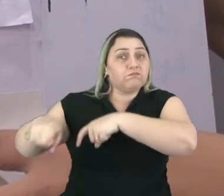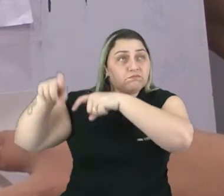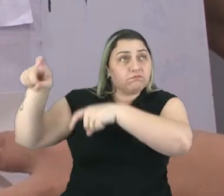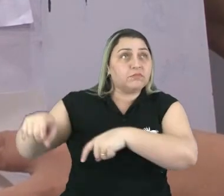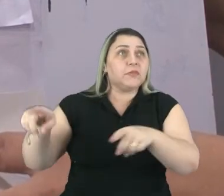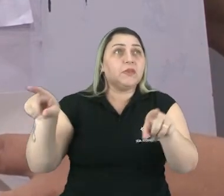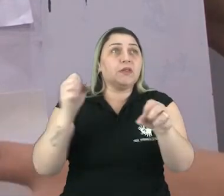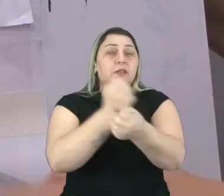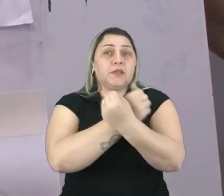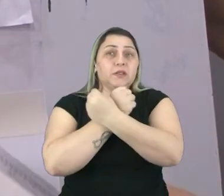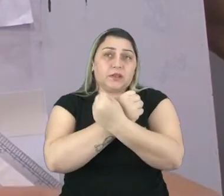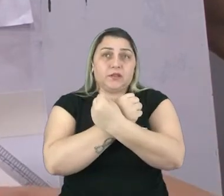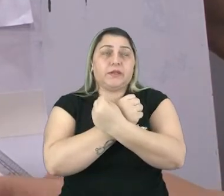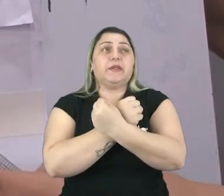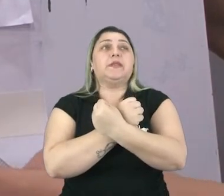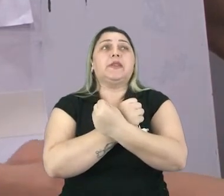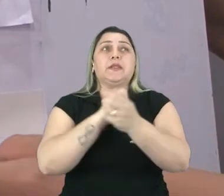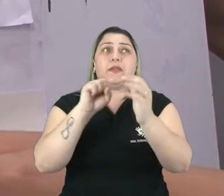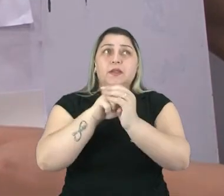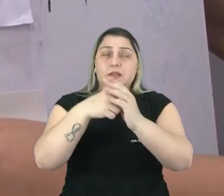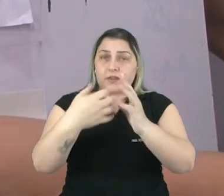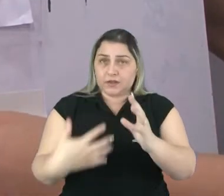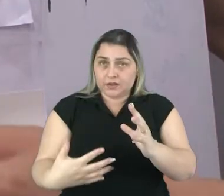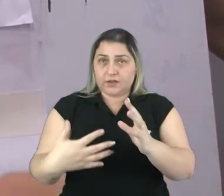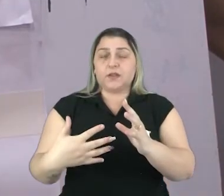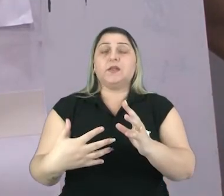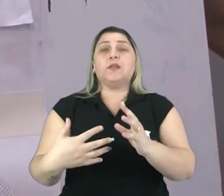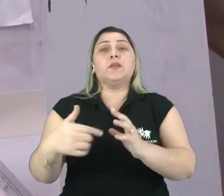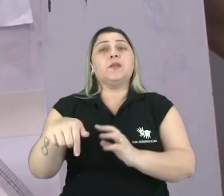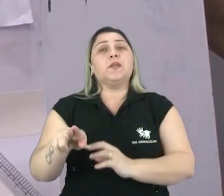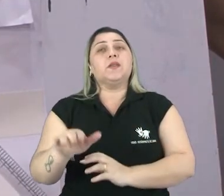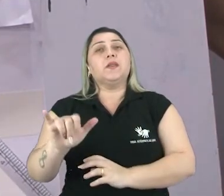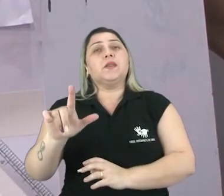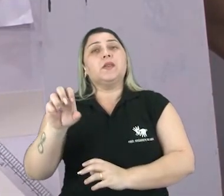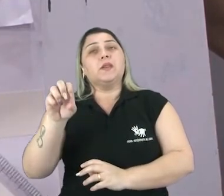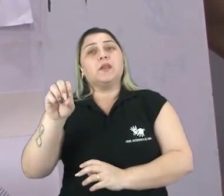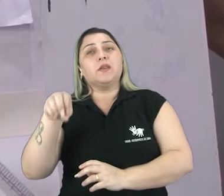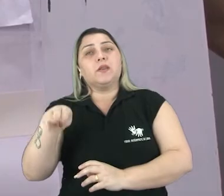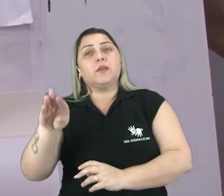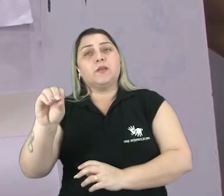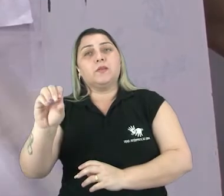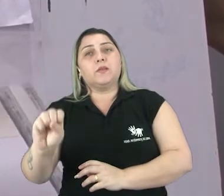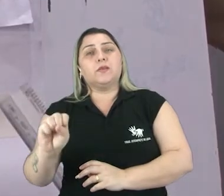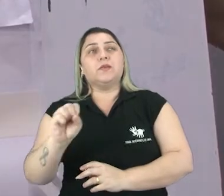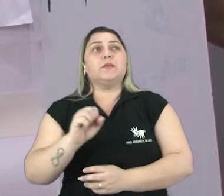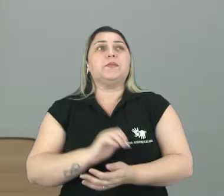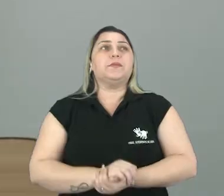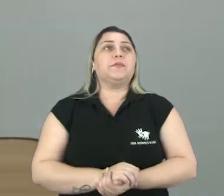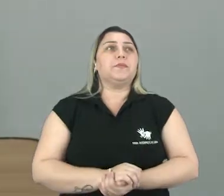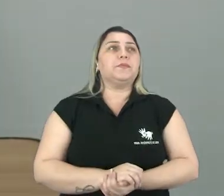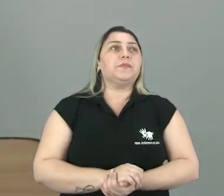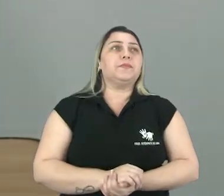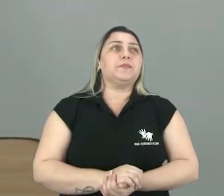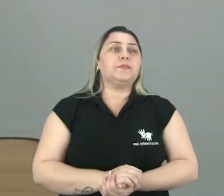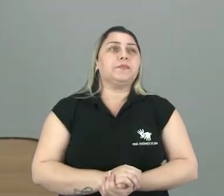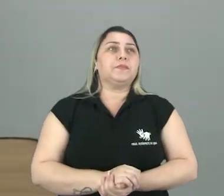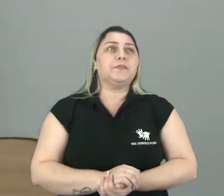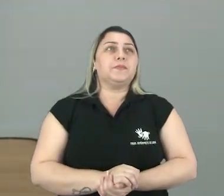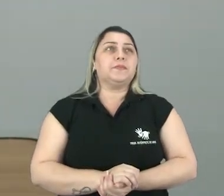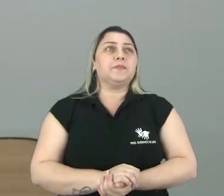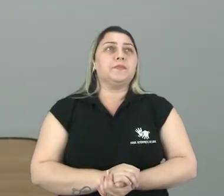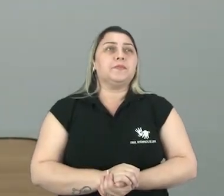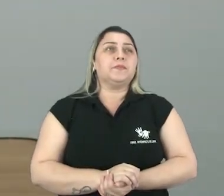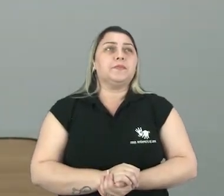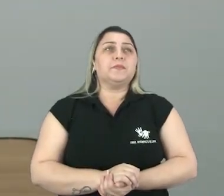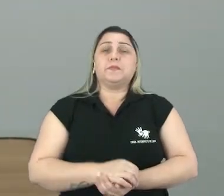e escravidão. Essas as características desses quilombos, tá bom? Tudo isso aqui.